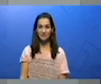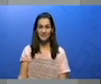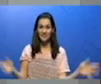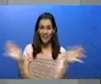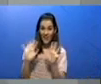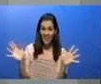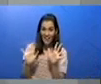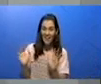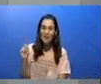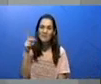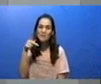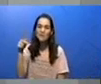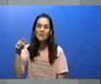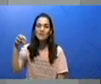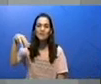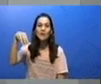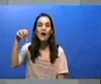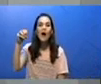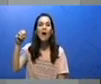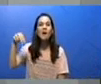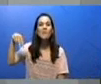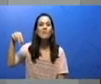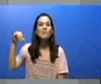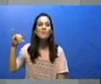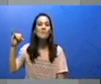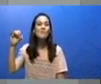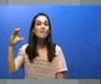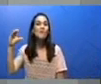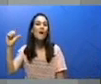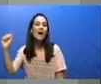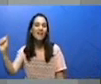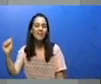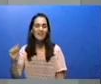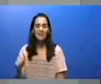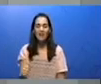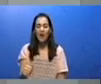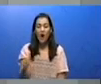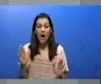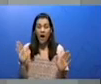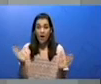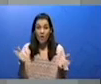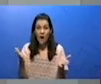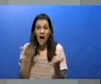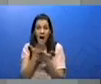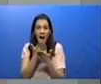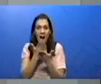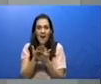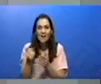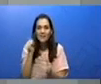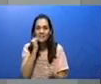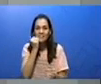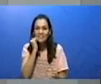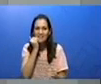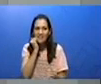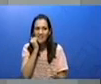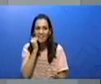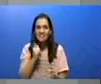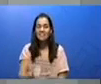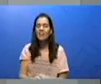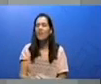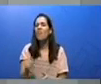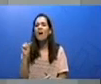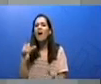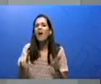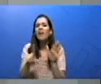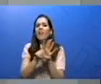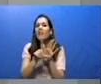Olá, eu sou a professora Mônica e na nossa aula de ciências de hoje nós vamos falar sobre as leis ponderais, que